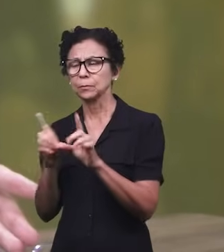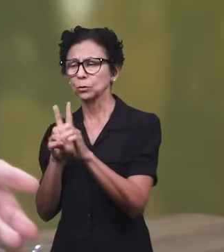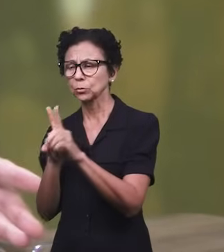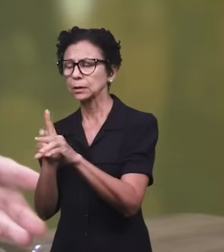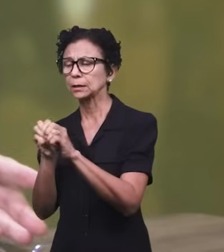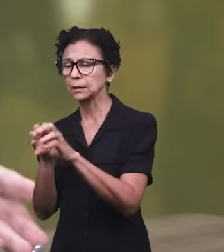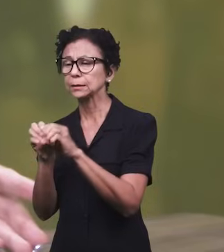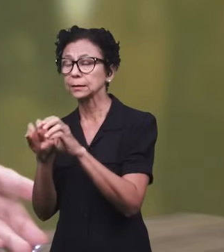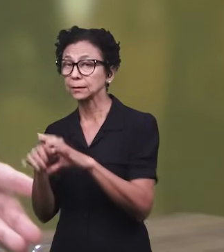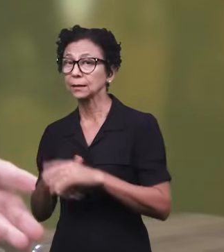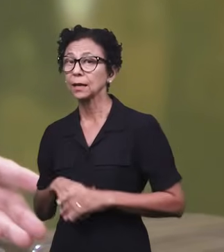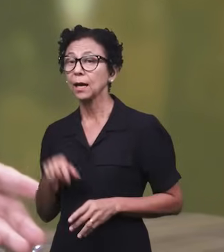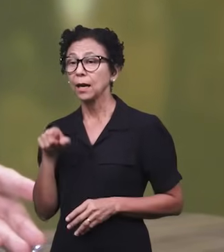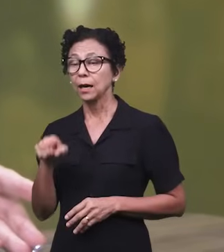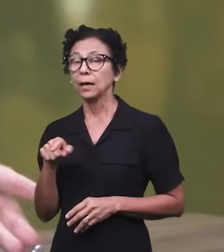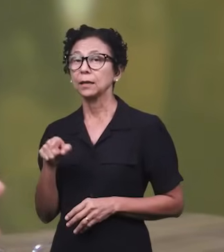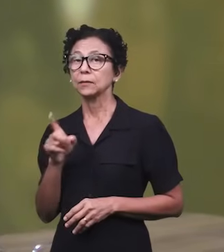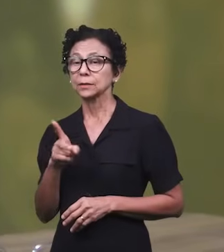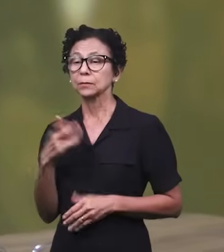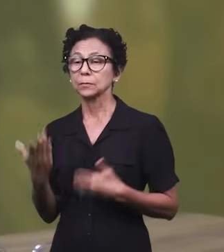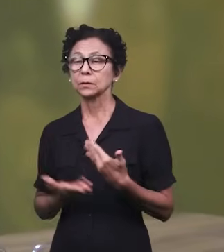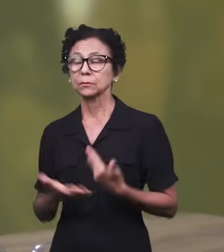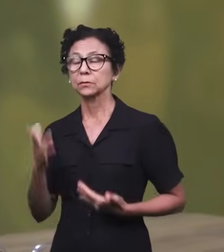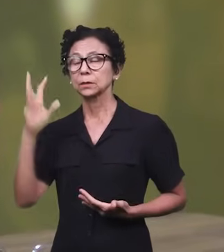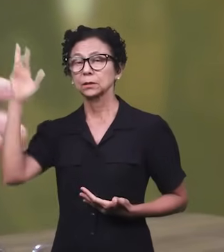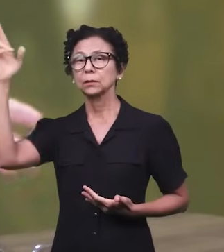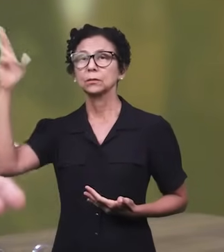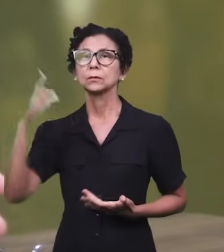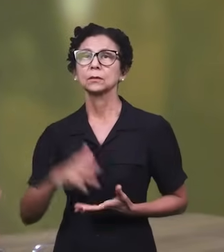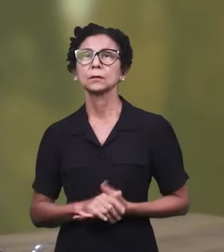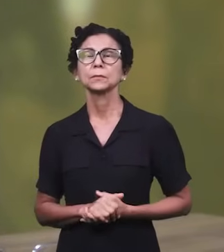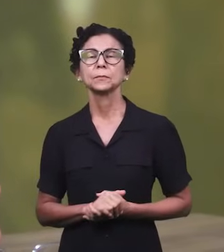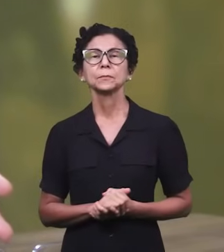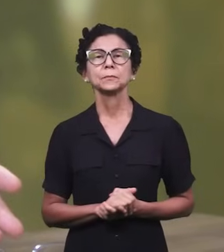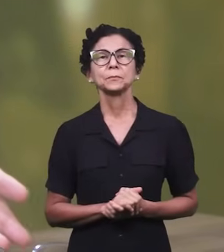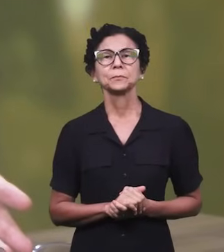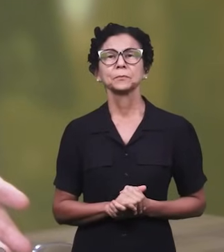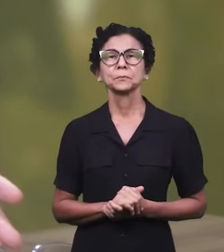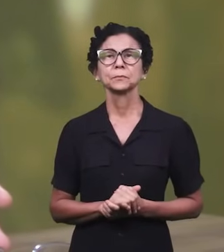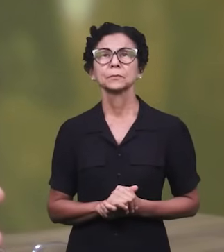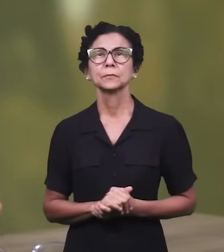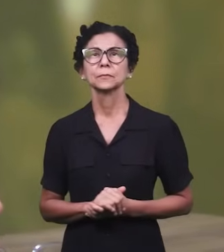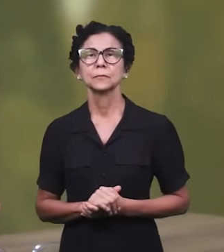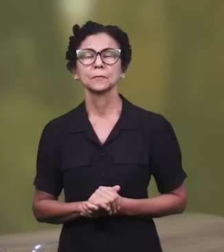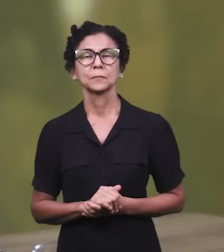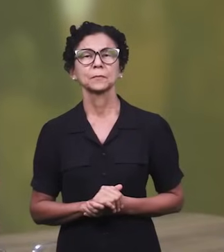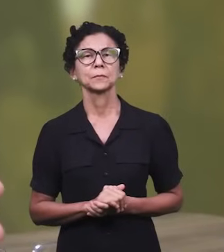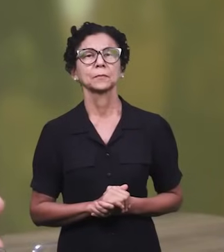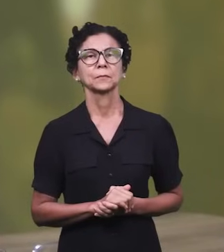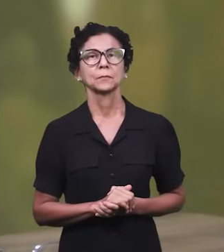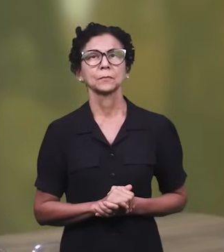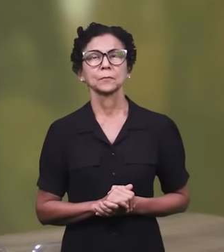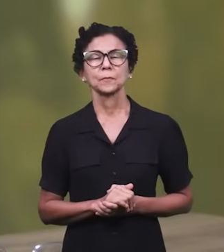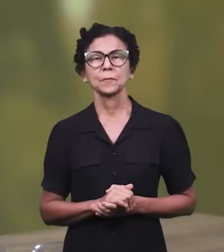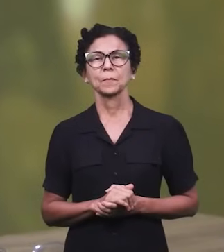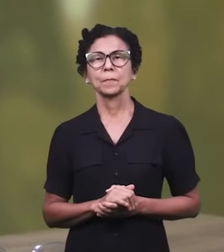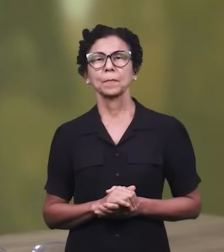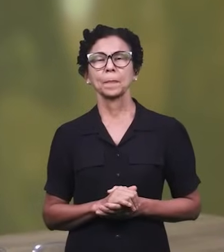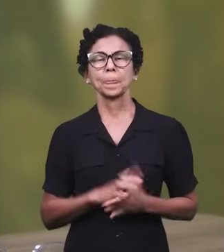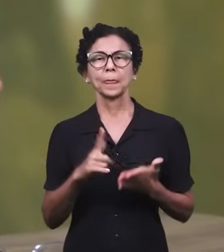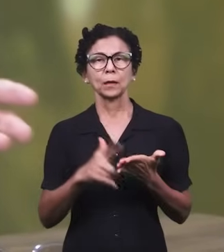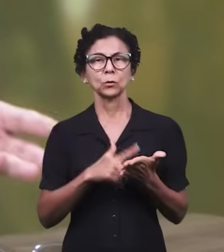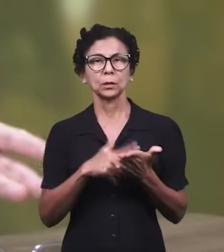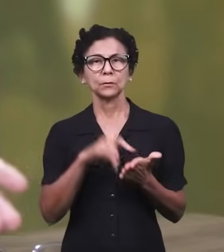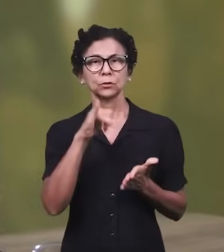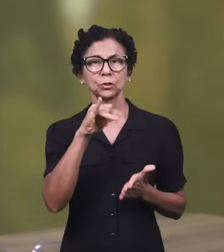Ana, é que o Senhor os filhos são dados, né? O texto de Isaías, um filho se nos deu.